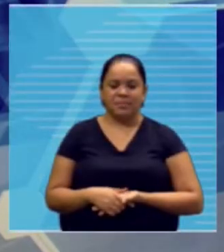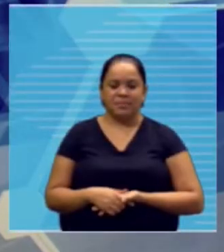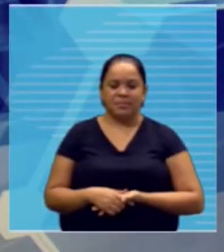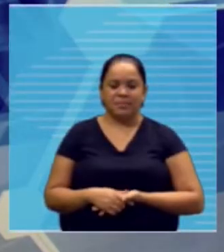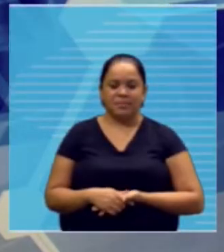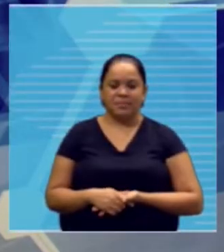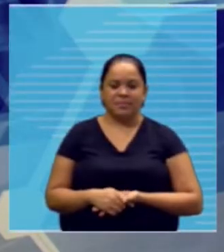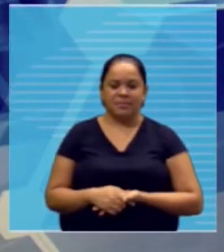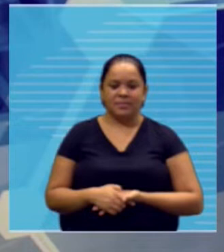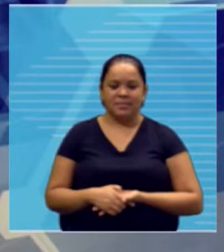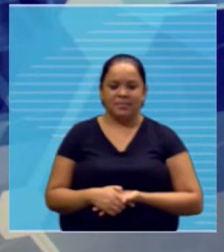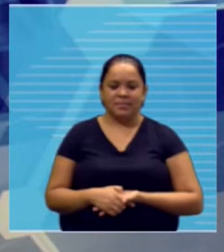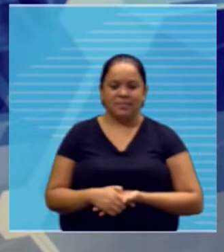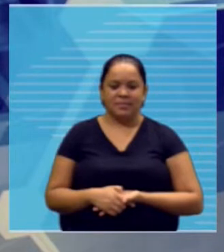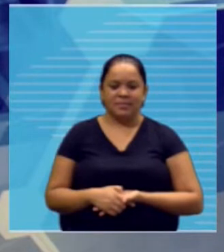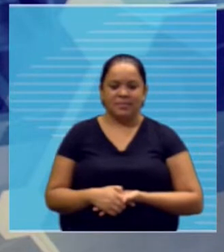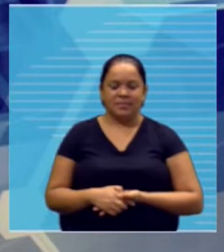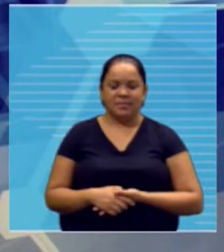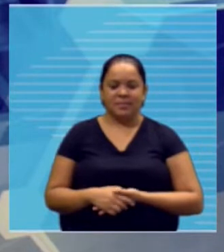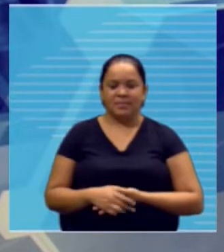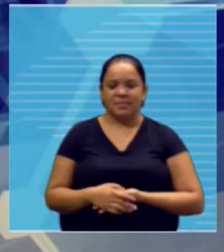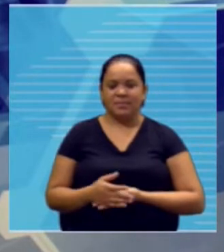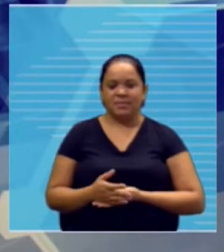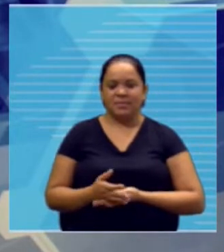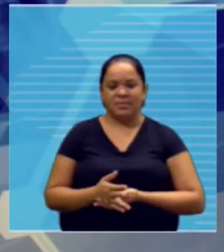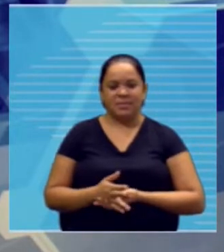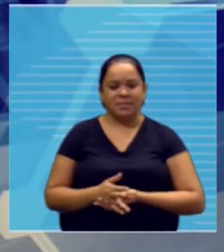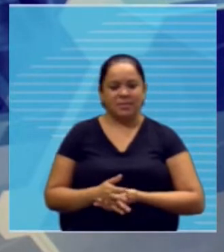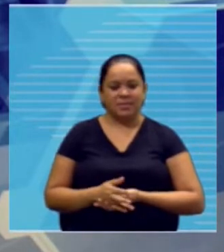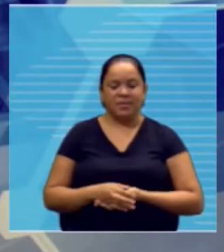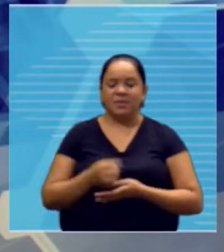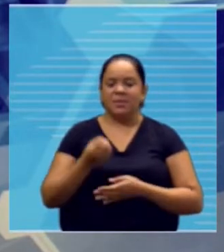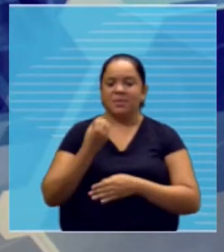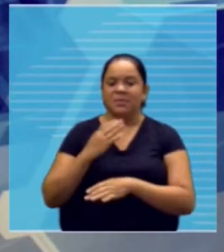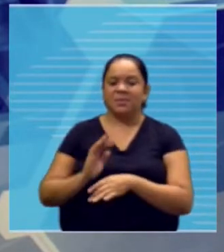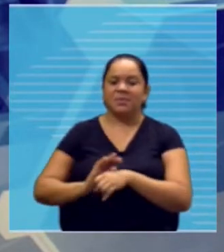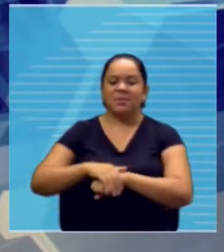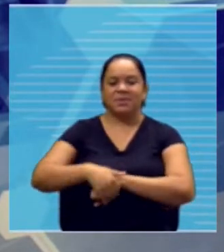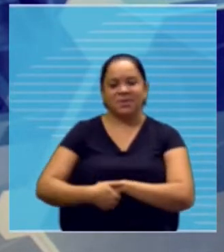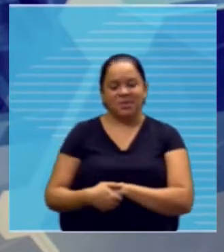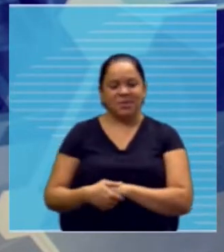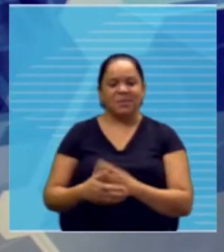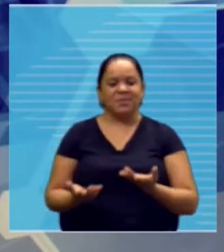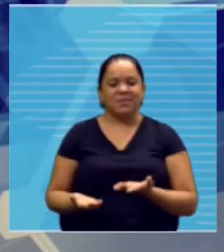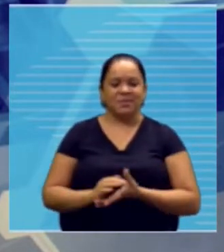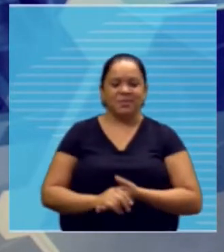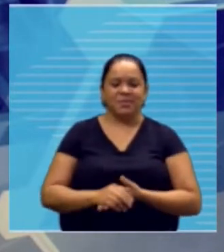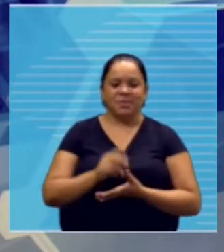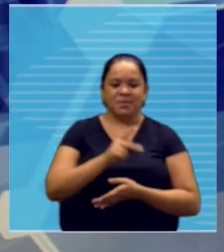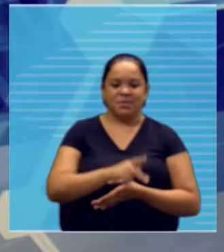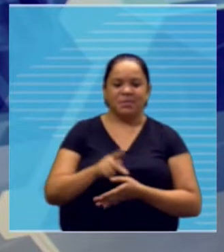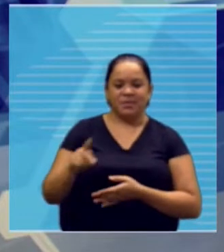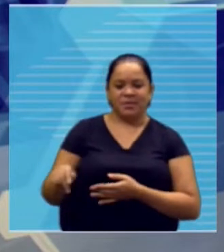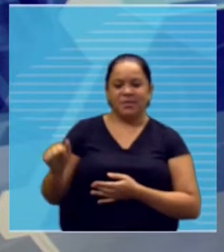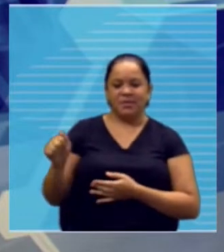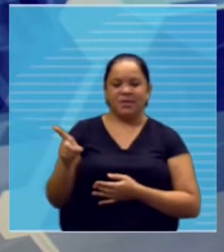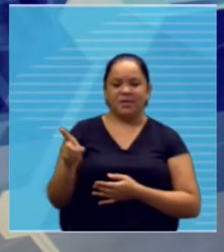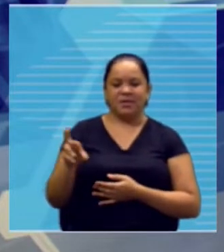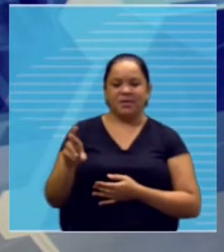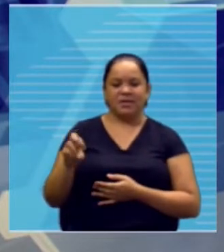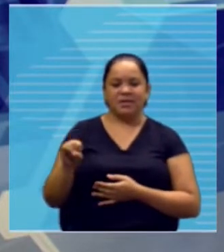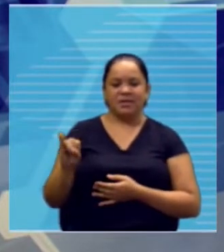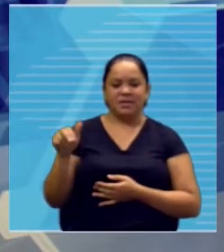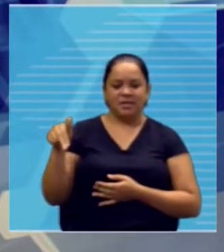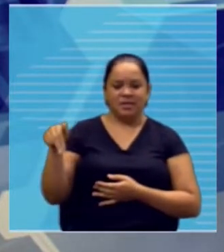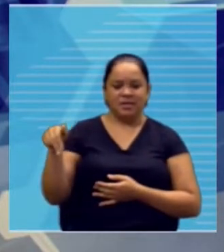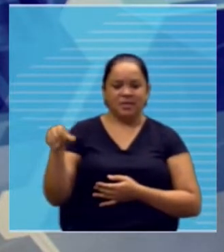eu espero que vocês estejam muito bem Aqui quem fala é o professor Adriano de Alcântara seu professor de inglês